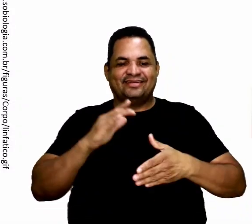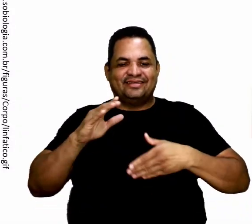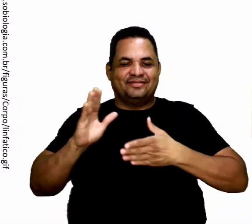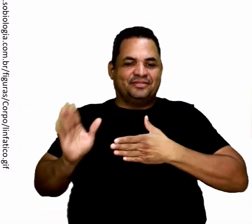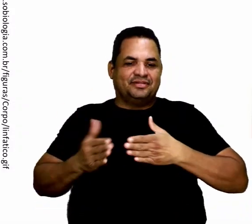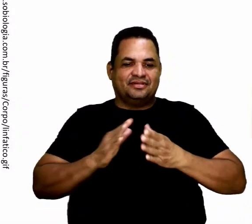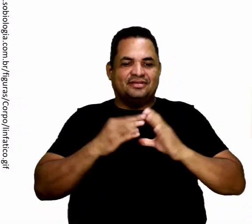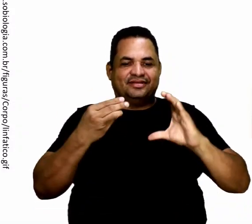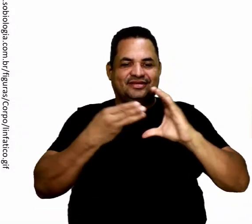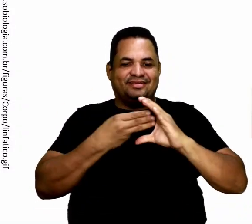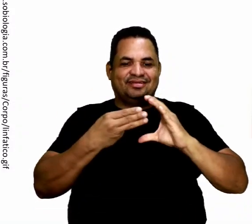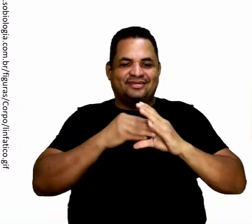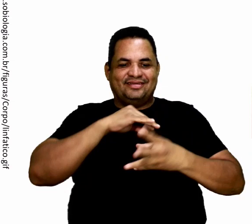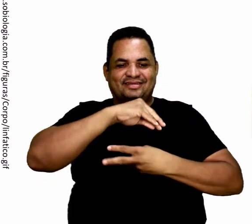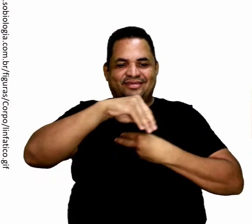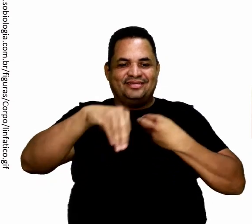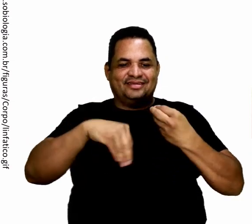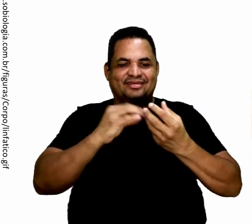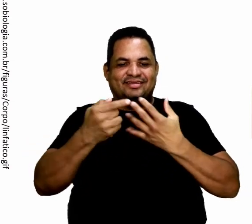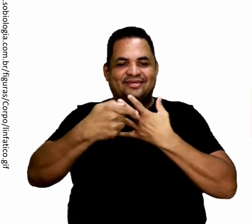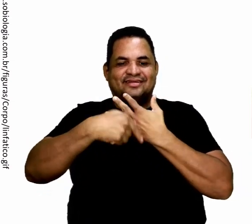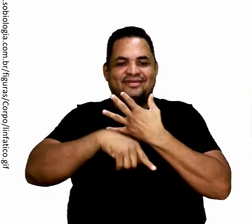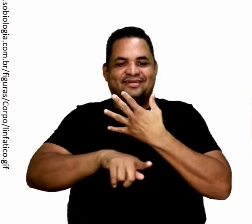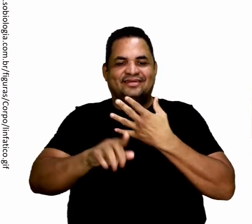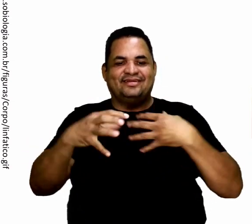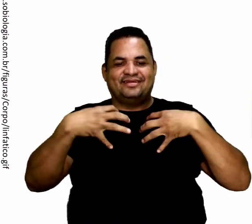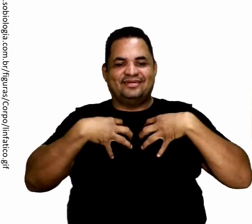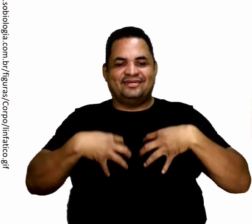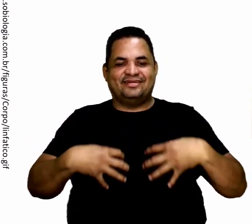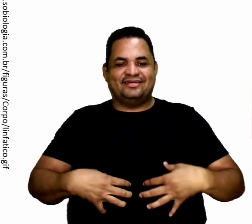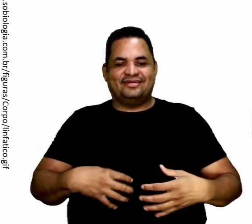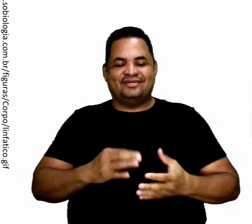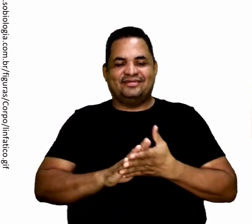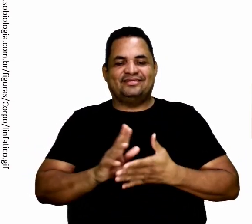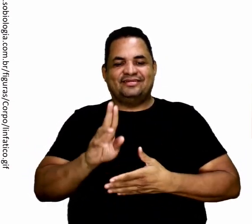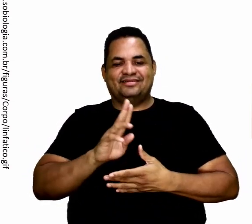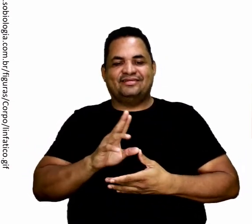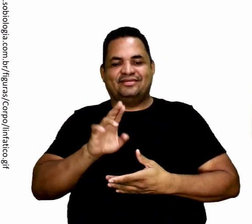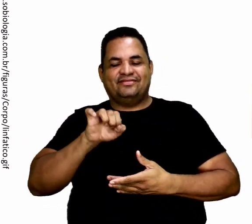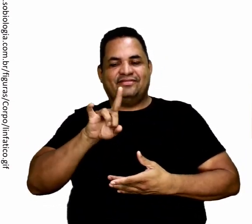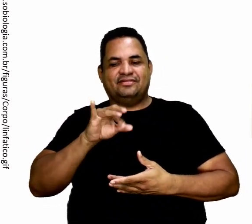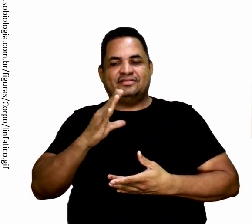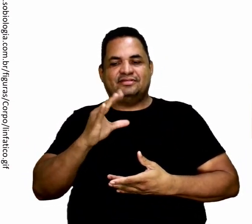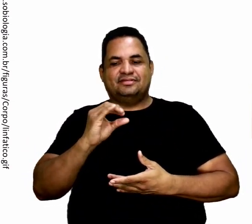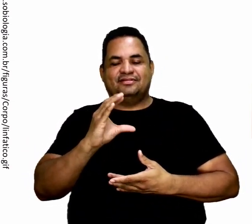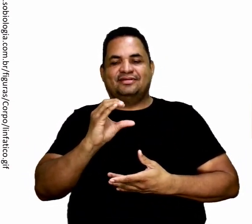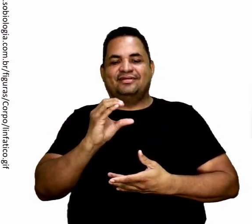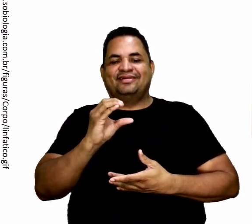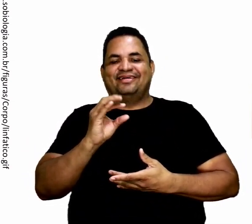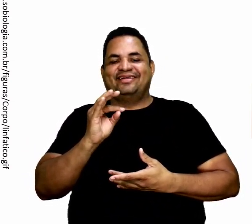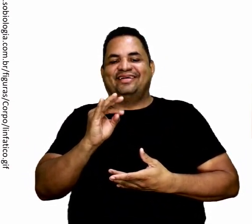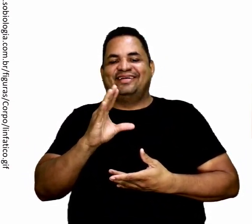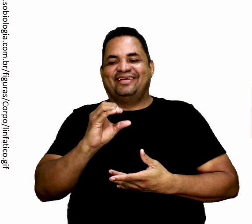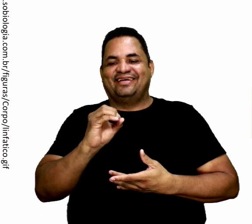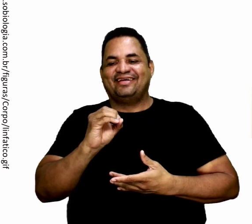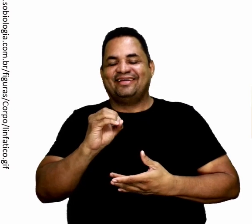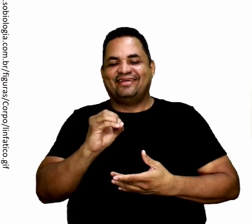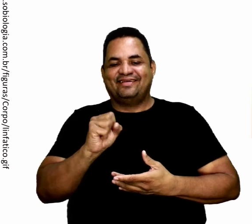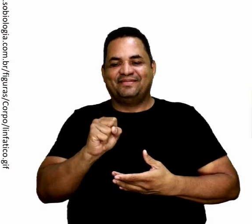células envolvidas no mecanismo de defesa do organismo através dos linfonodos, que a gente já enfatizou aqui bastante. Joga aí,